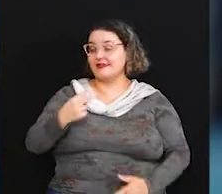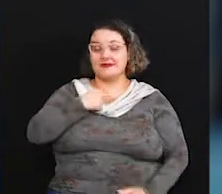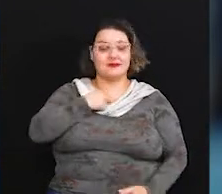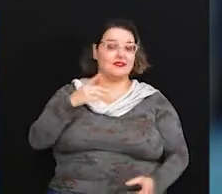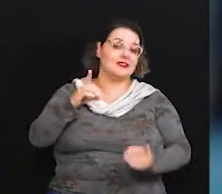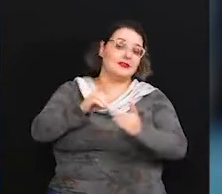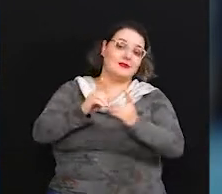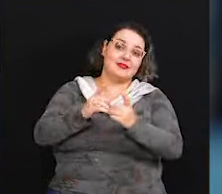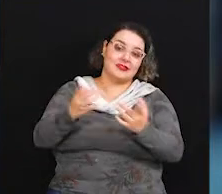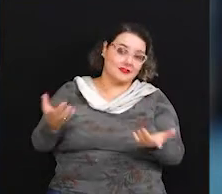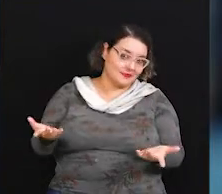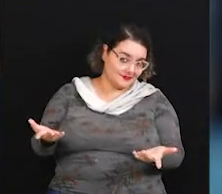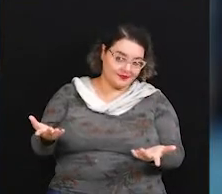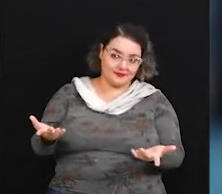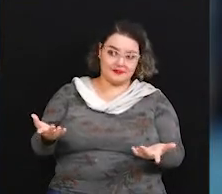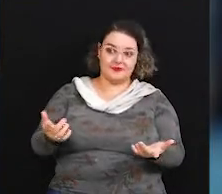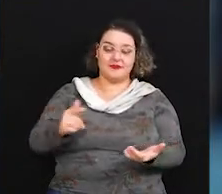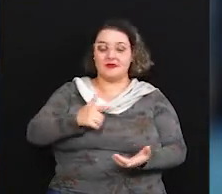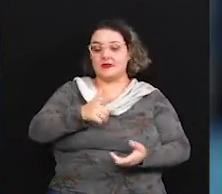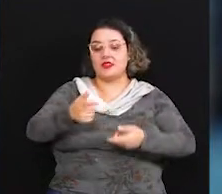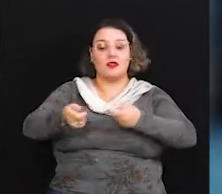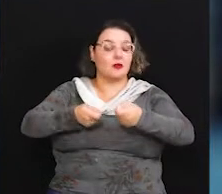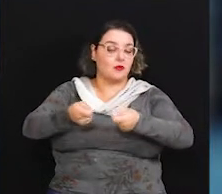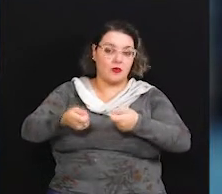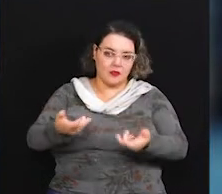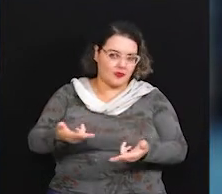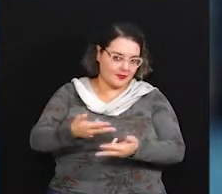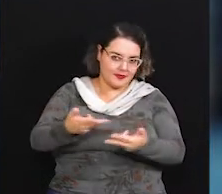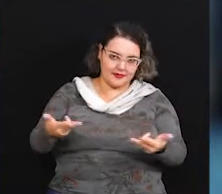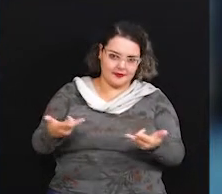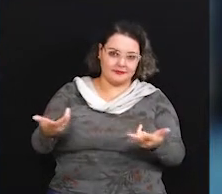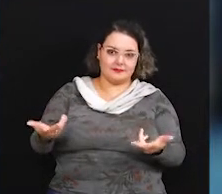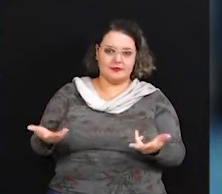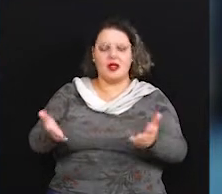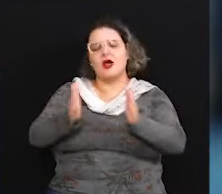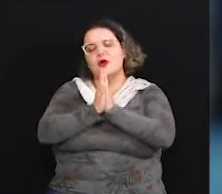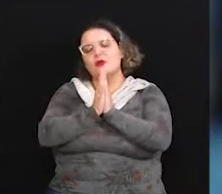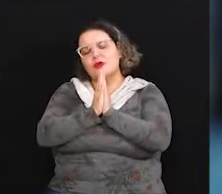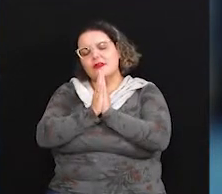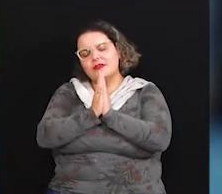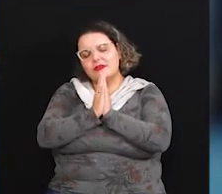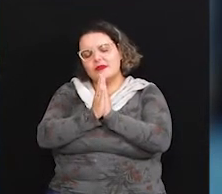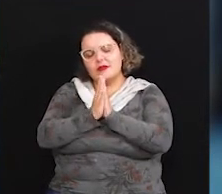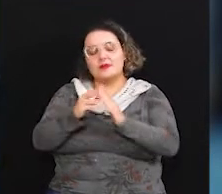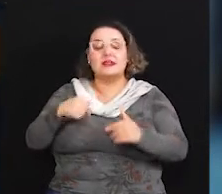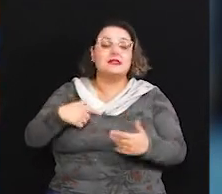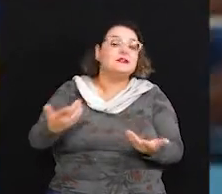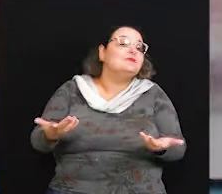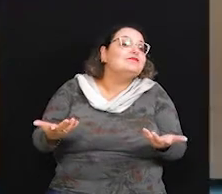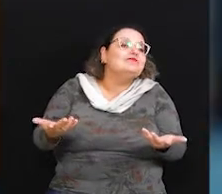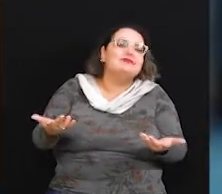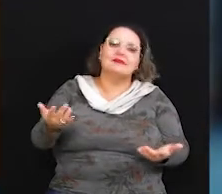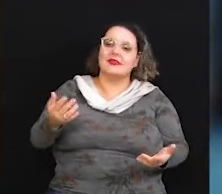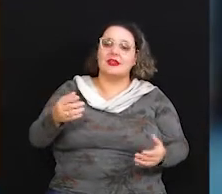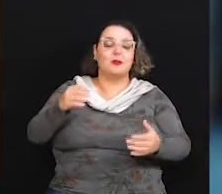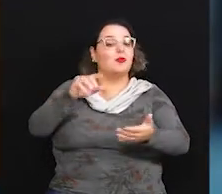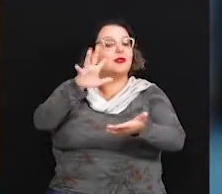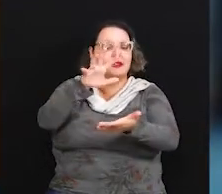pode atender, né? Porque nós não temos controle sobre isso. Então muita gente, por favor, será que não? Não.